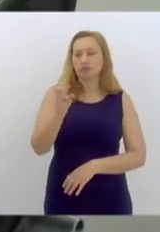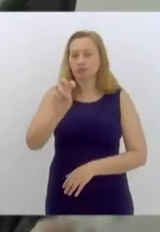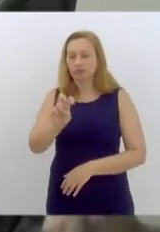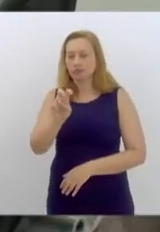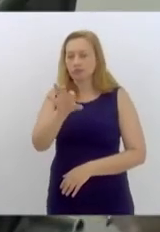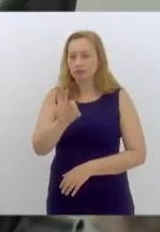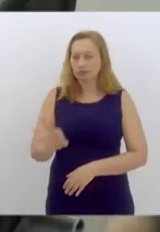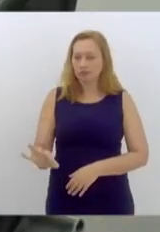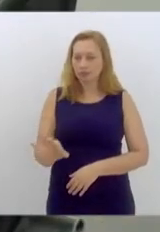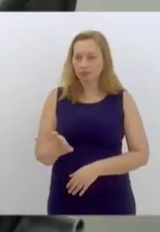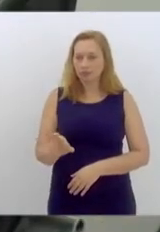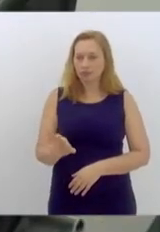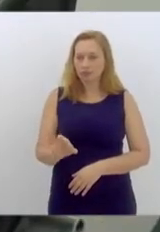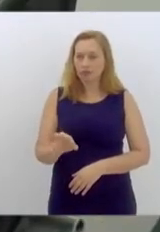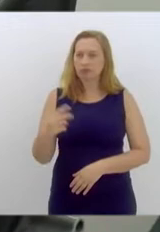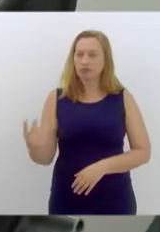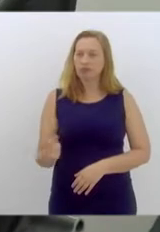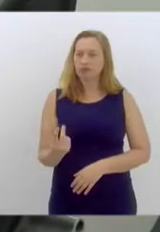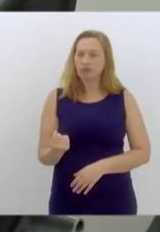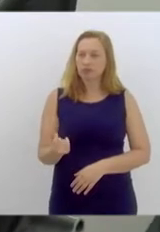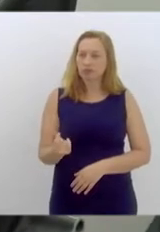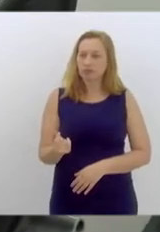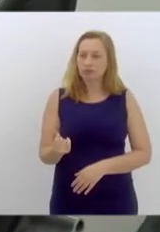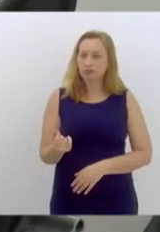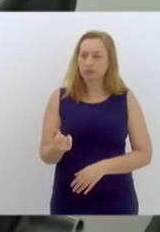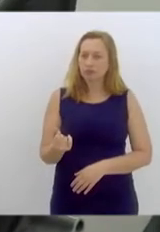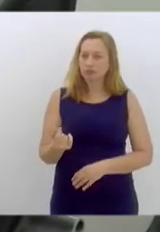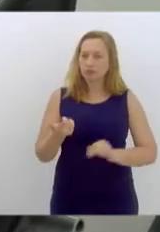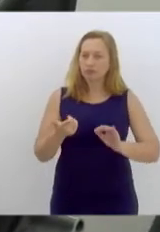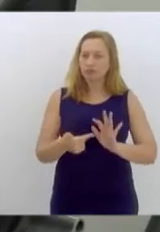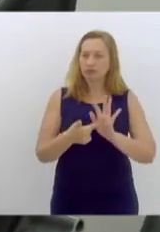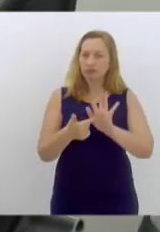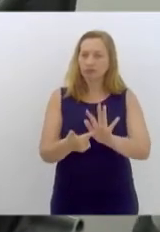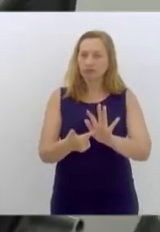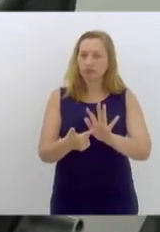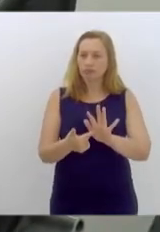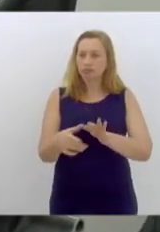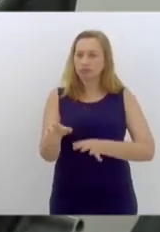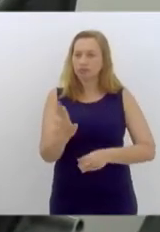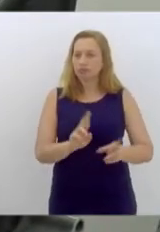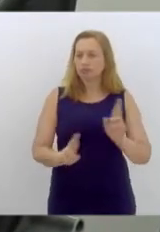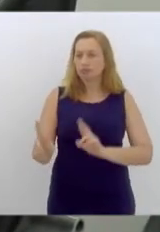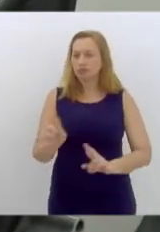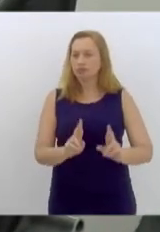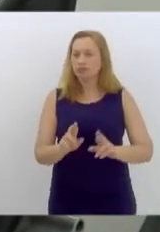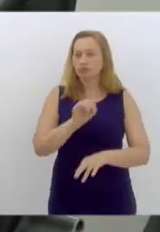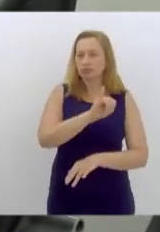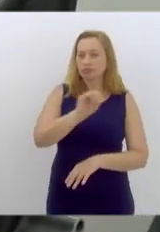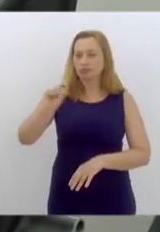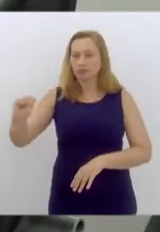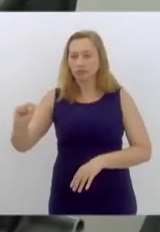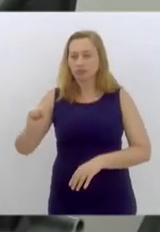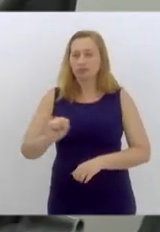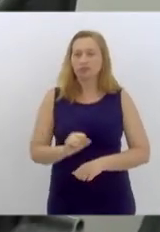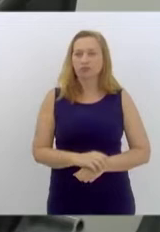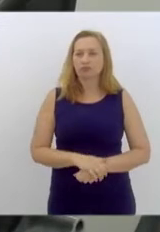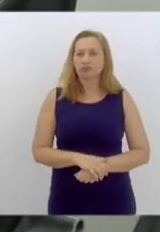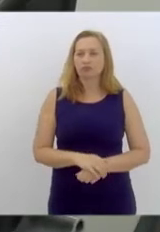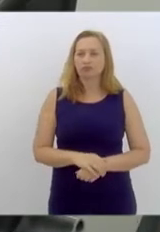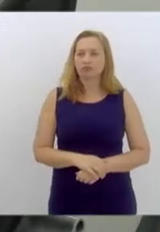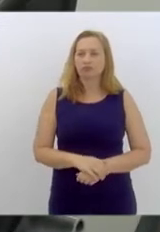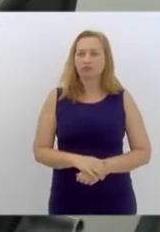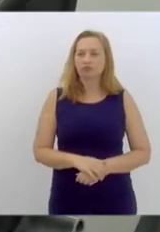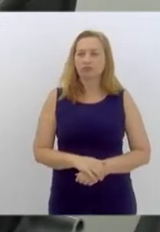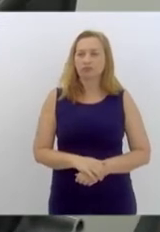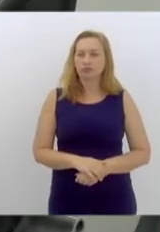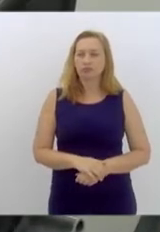65% na proporção do valor adicionado nas operações relativas ao ICMS realizadas em